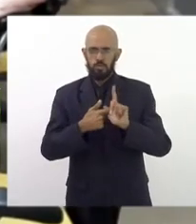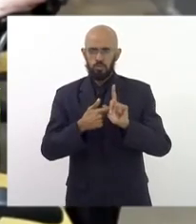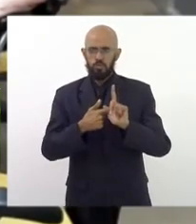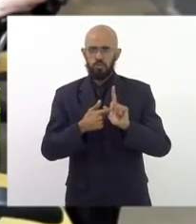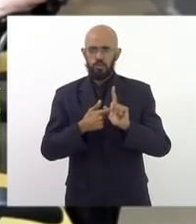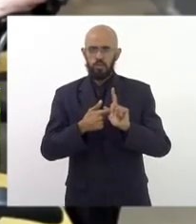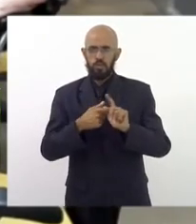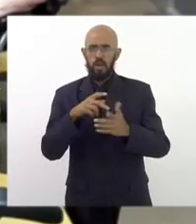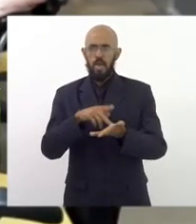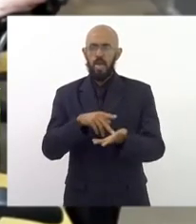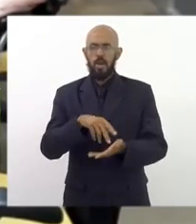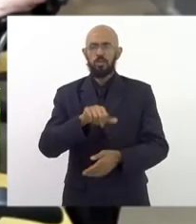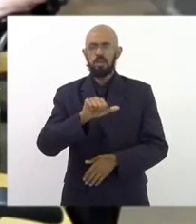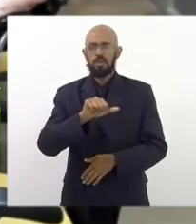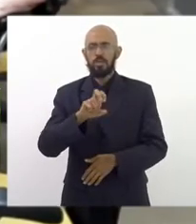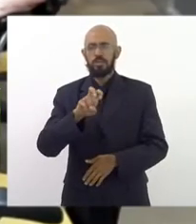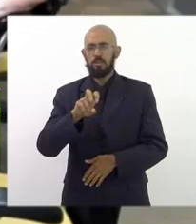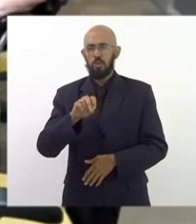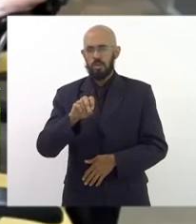bate 150%,